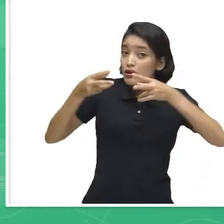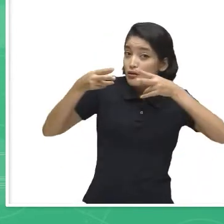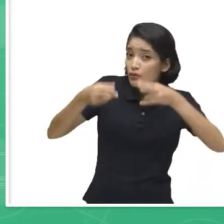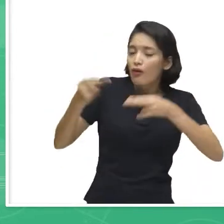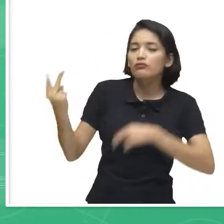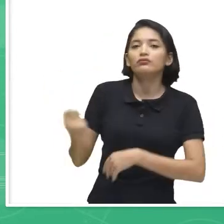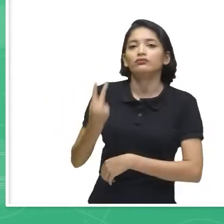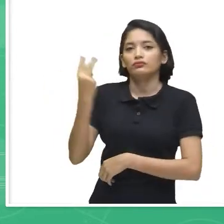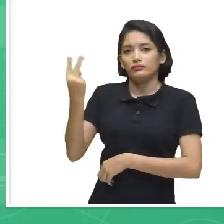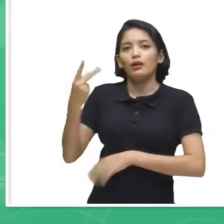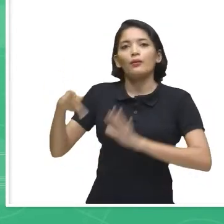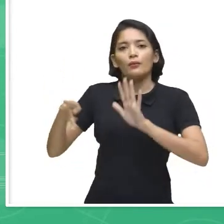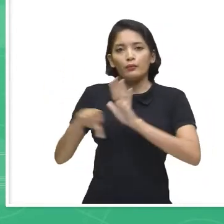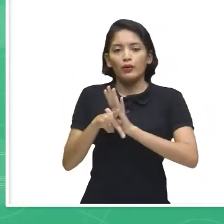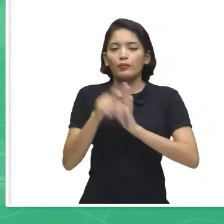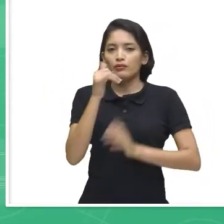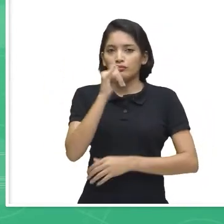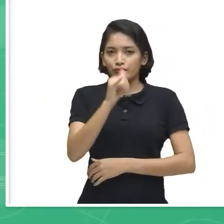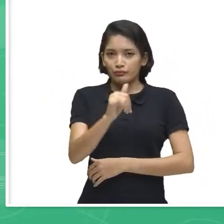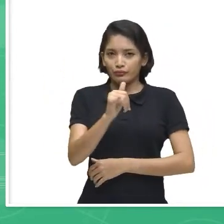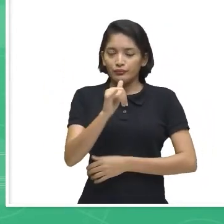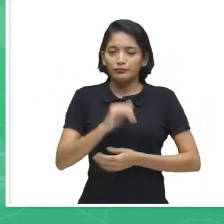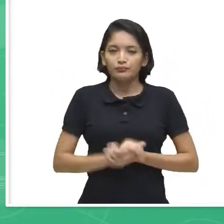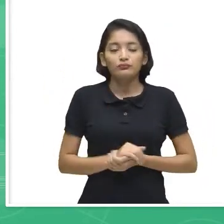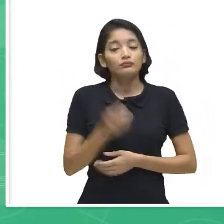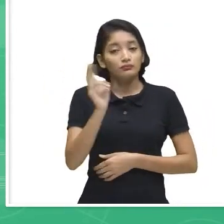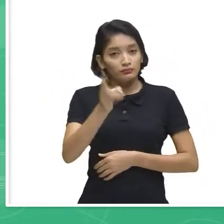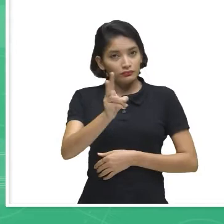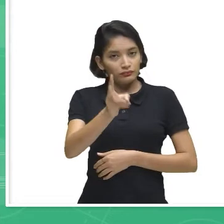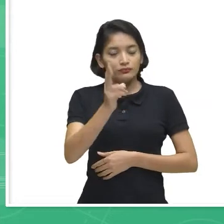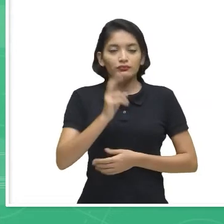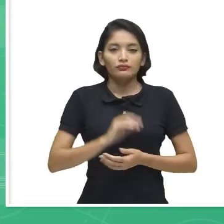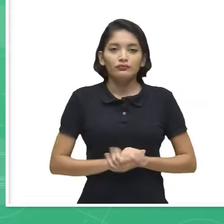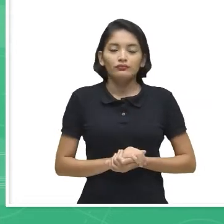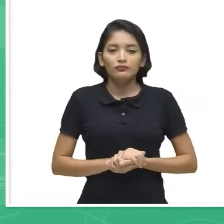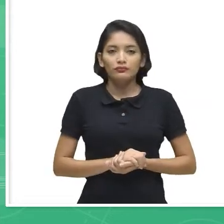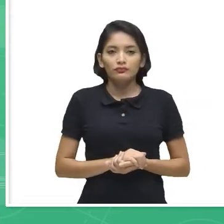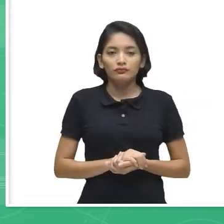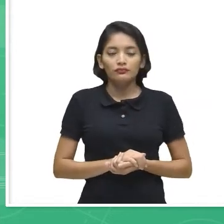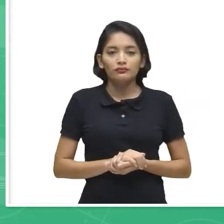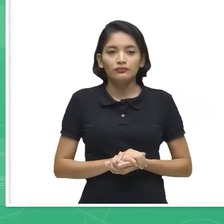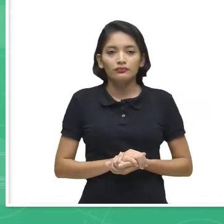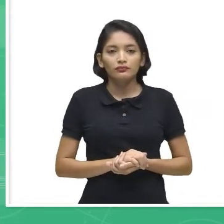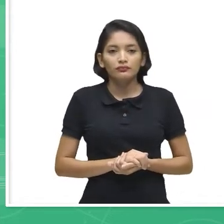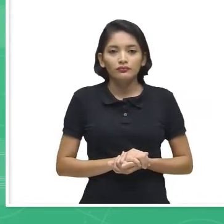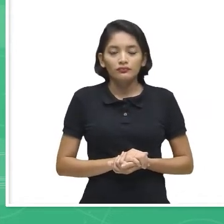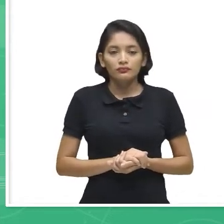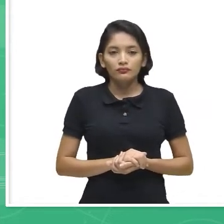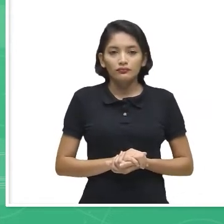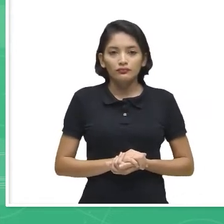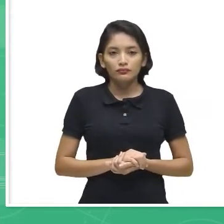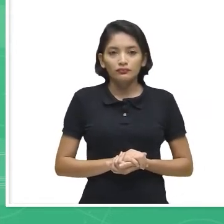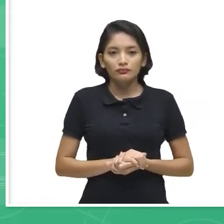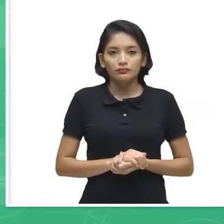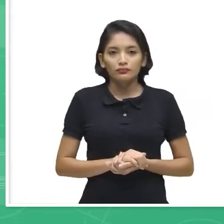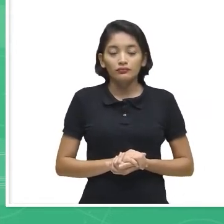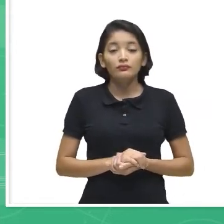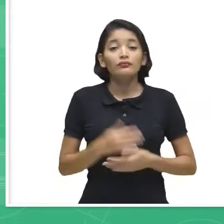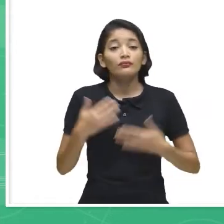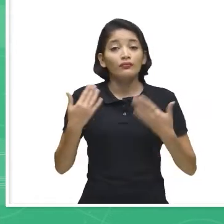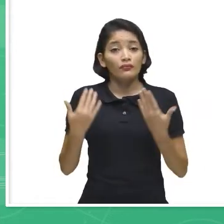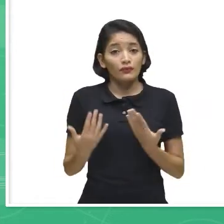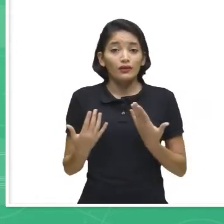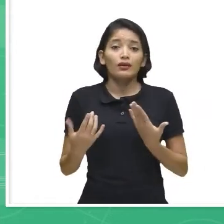valor de potencial elétrico, beleza? Vamos continuar observando aí superfície equipotencial, veja só. A superfície